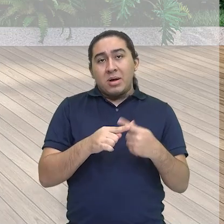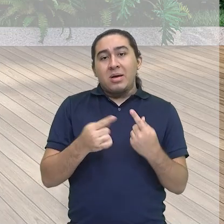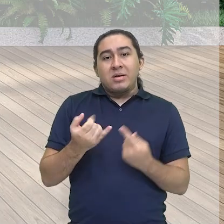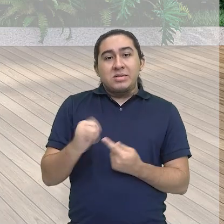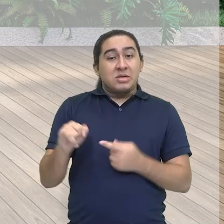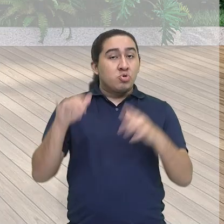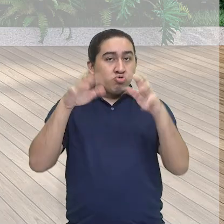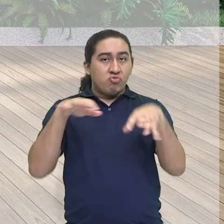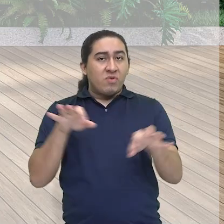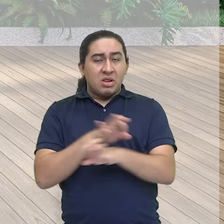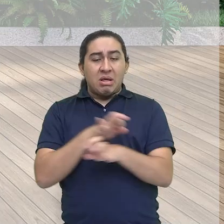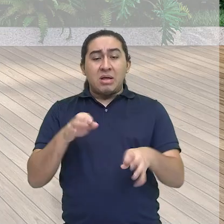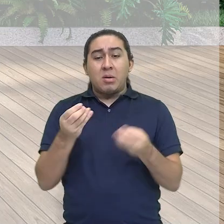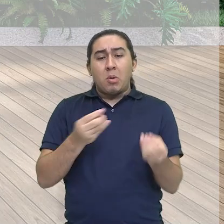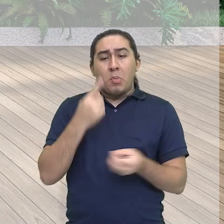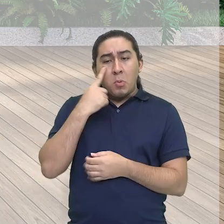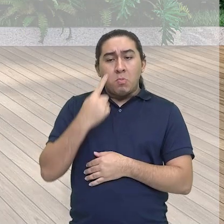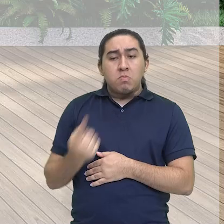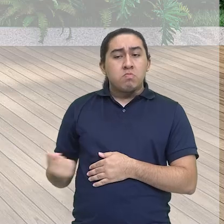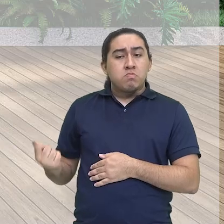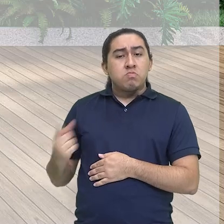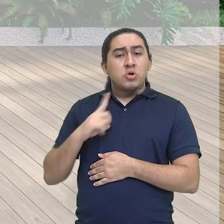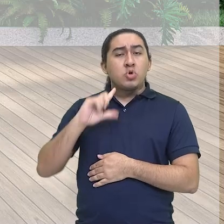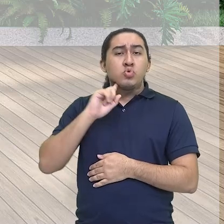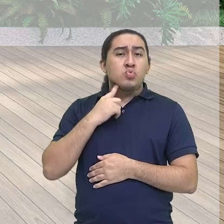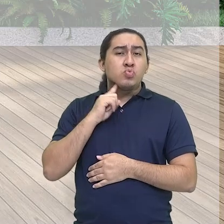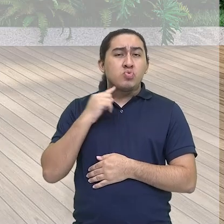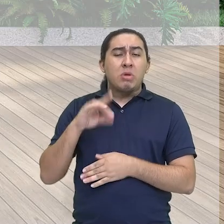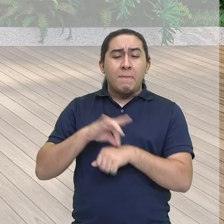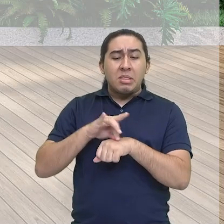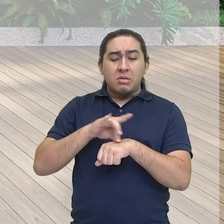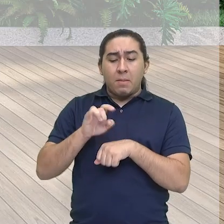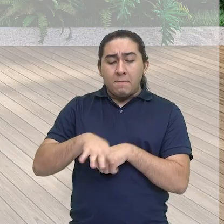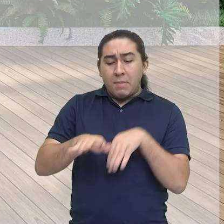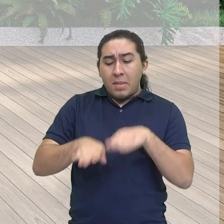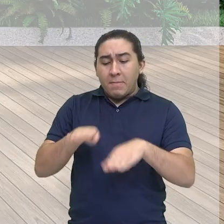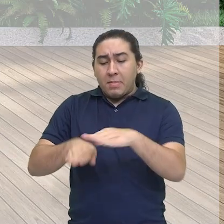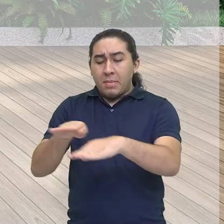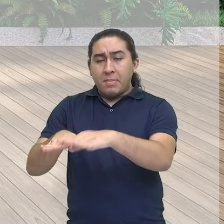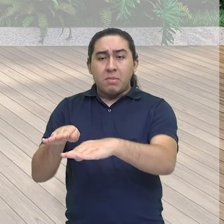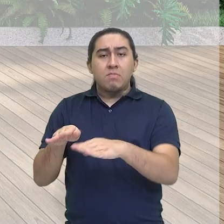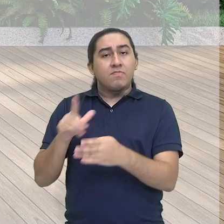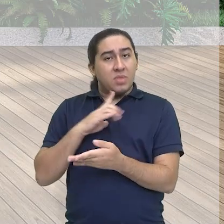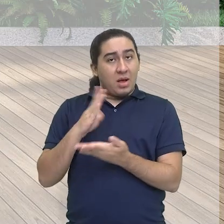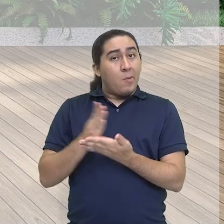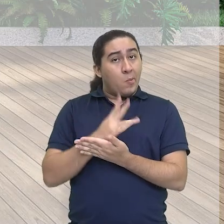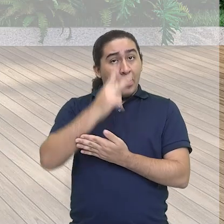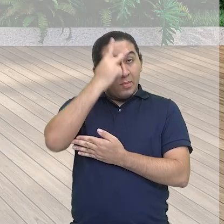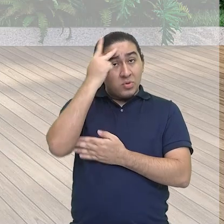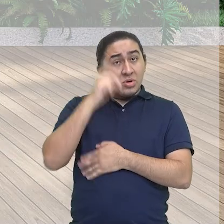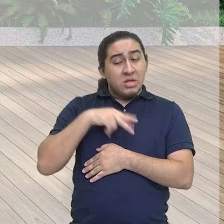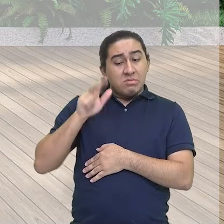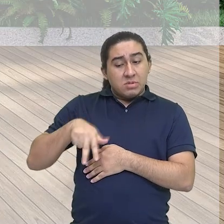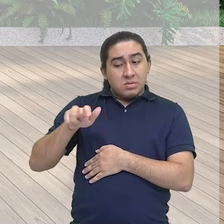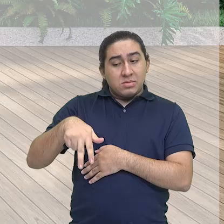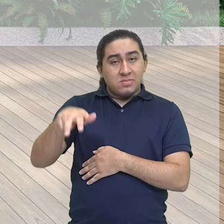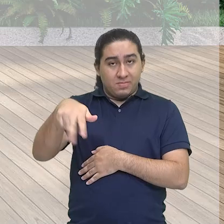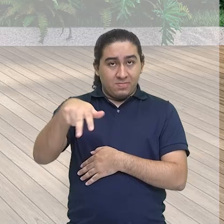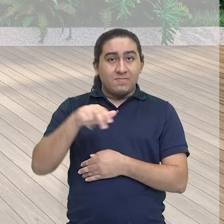para ver como tá essas pegadas aqui, né, bem vivas, de alguém que passou por